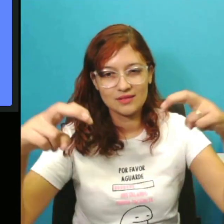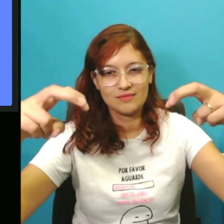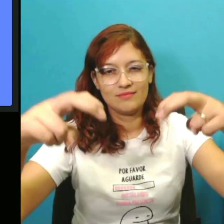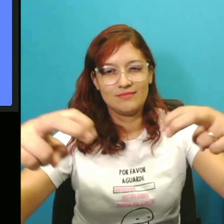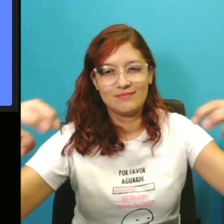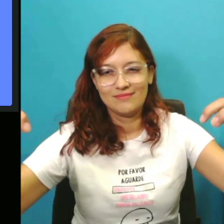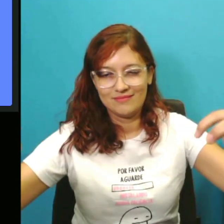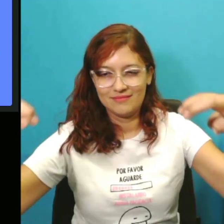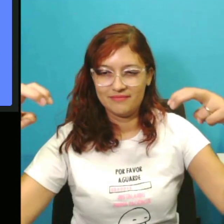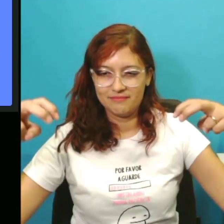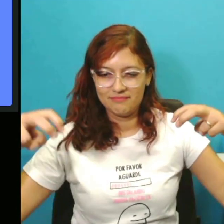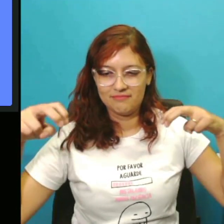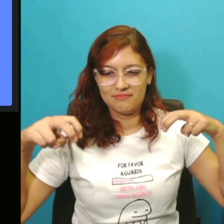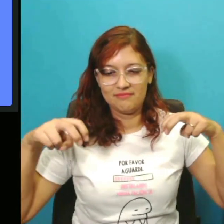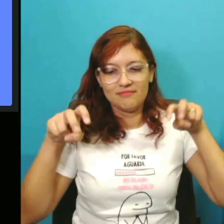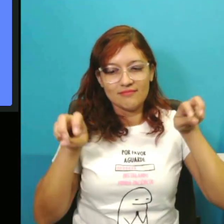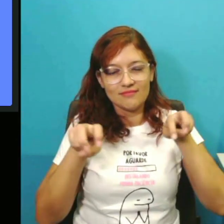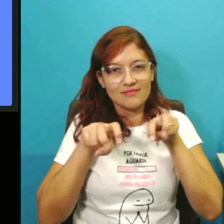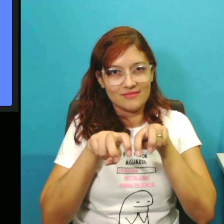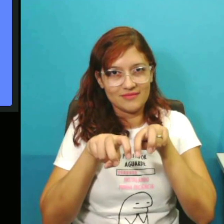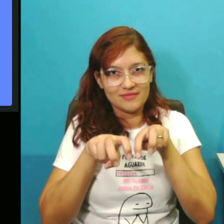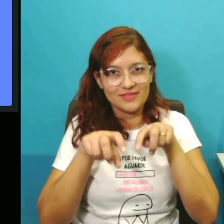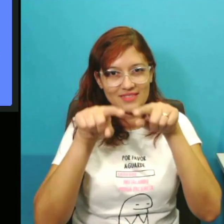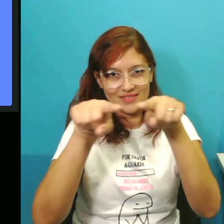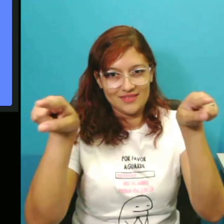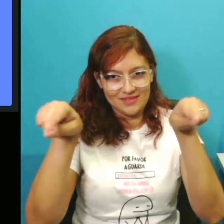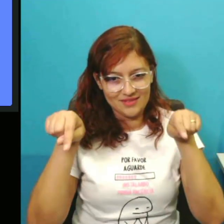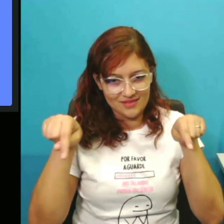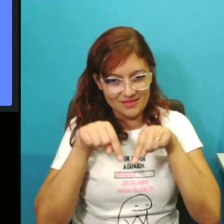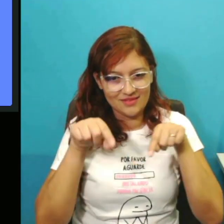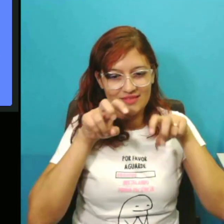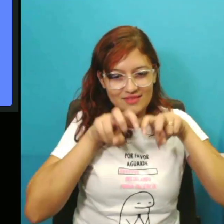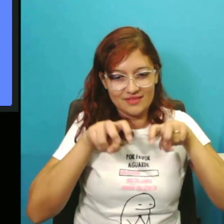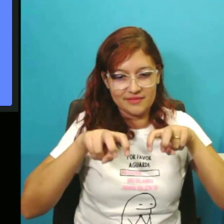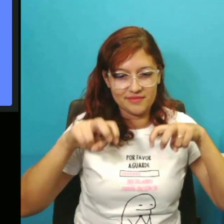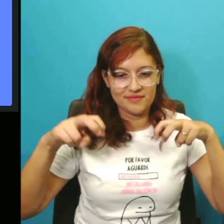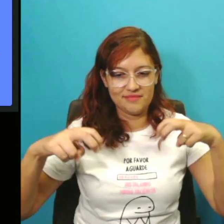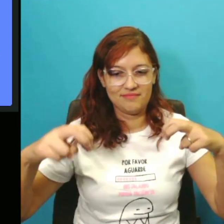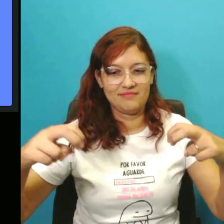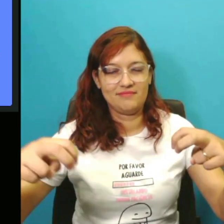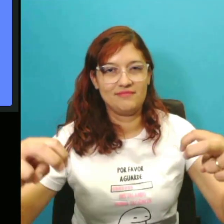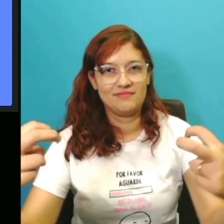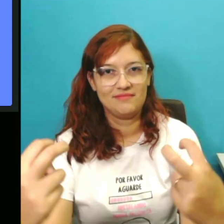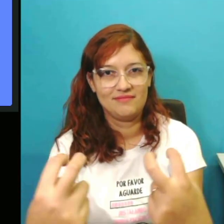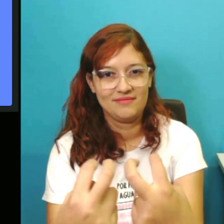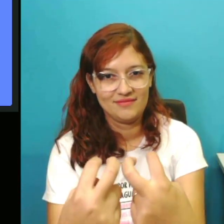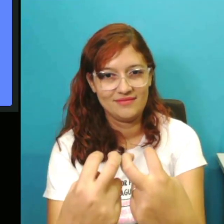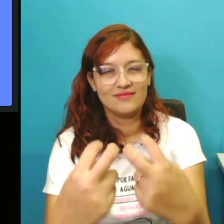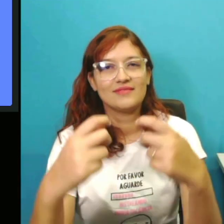Ou então em círculo, ou então em quadrado.